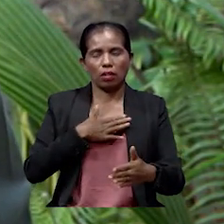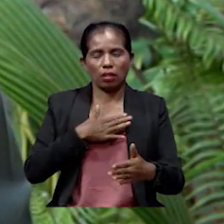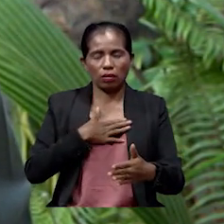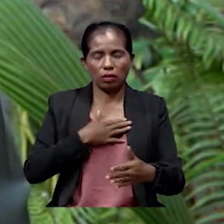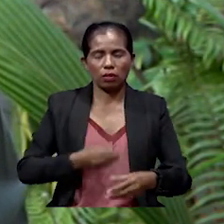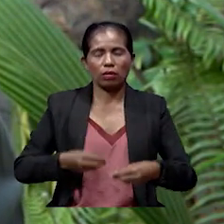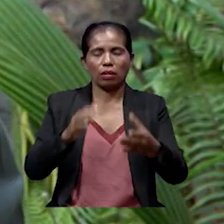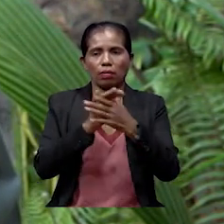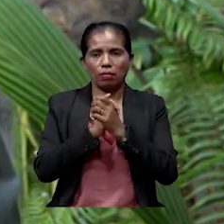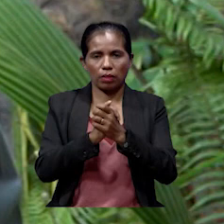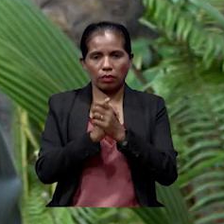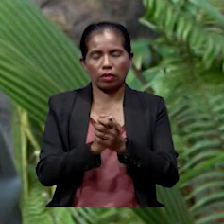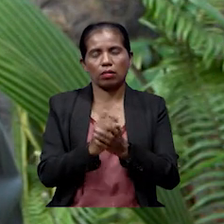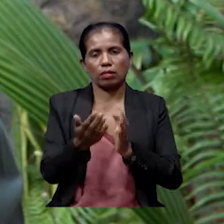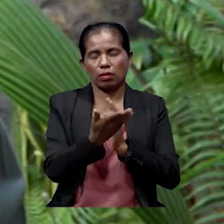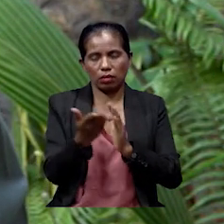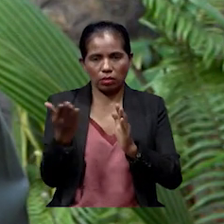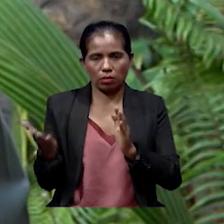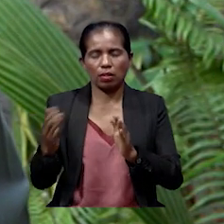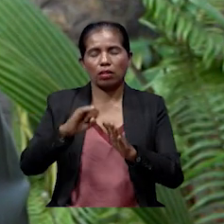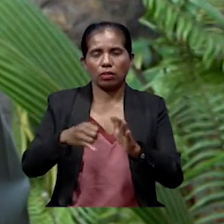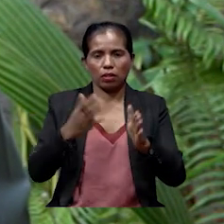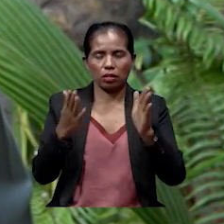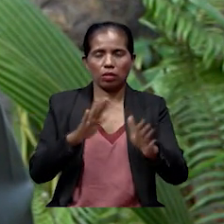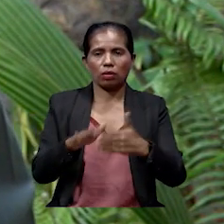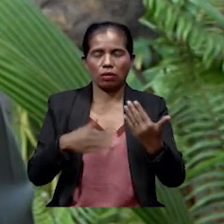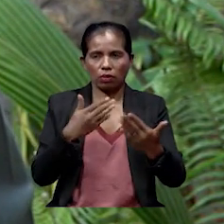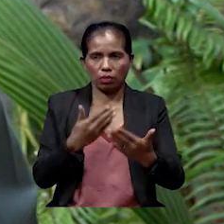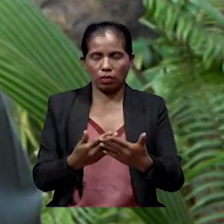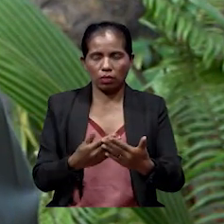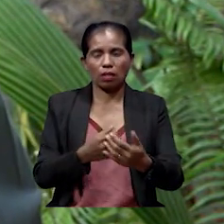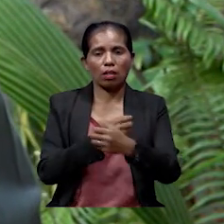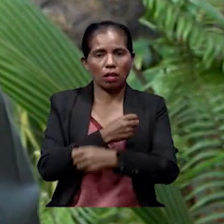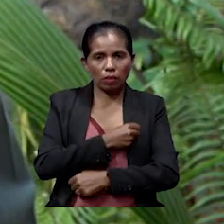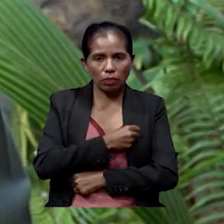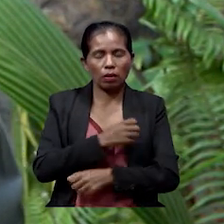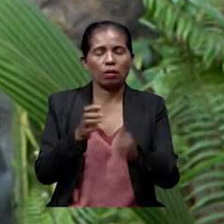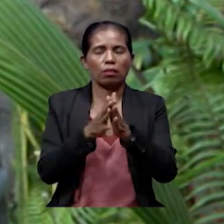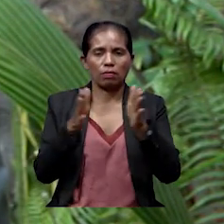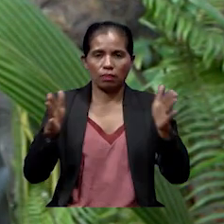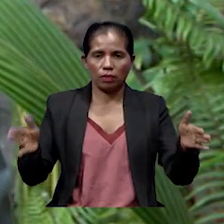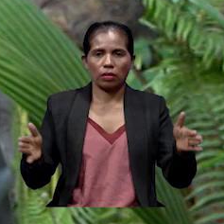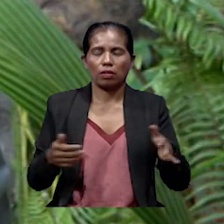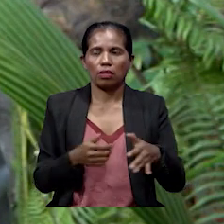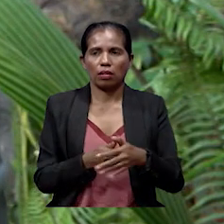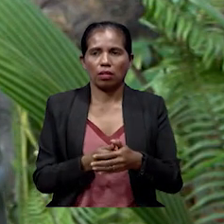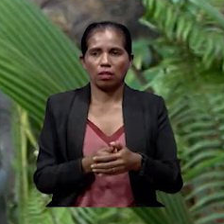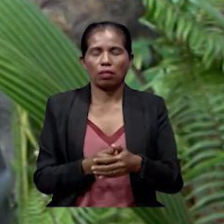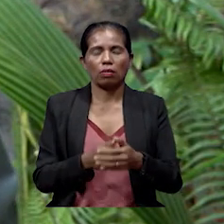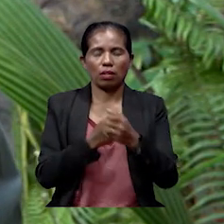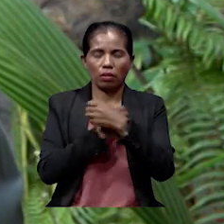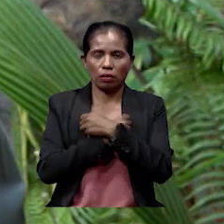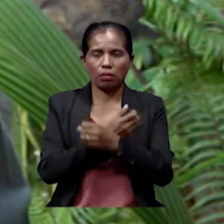saudações fraternas, jornalistas e ao todo, ao Aquacbot, ao comitimento